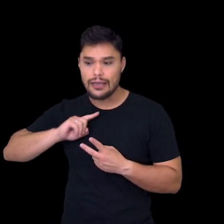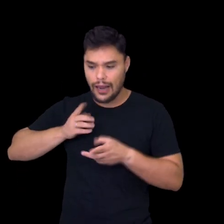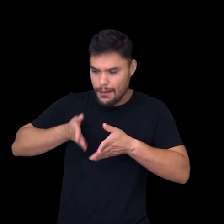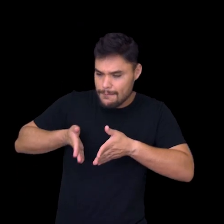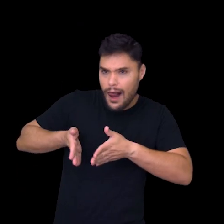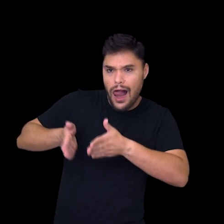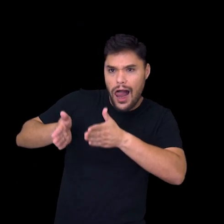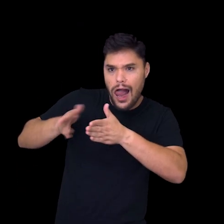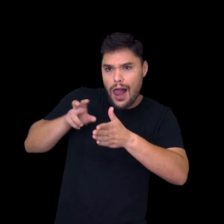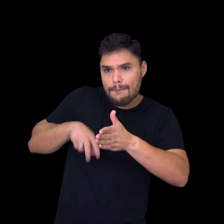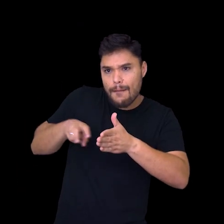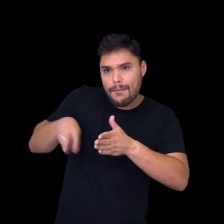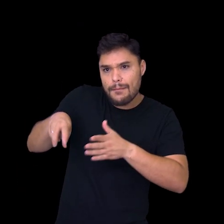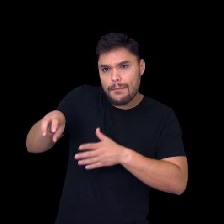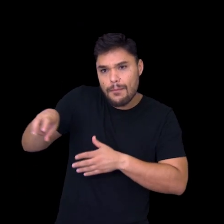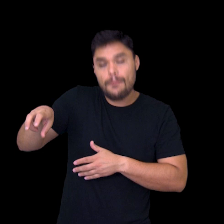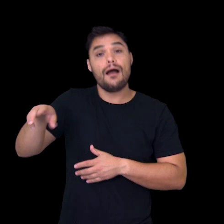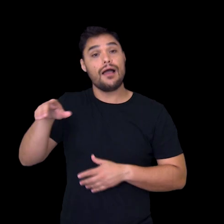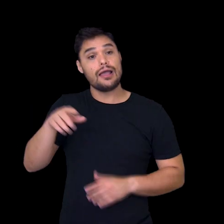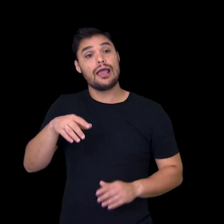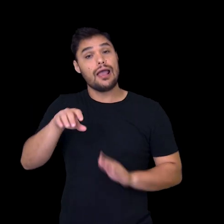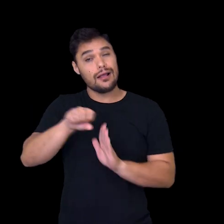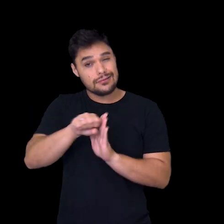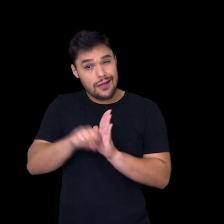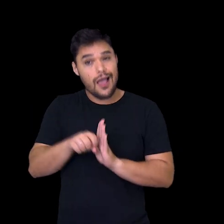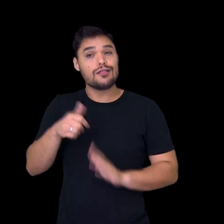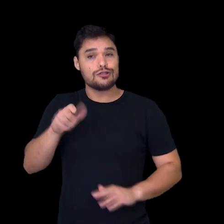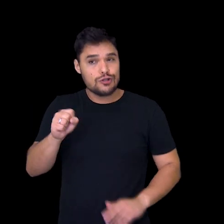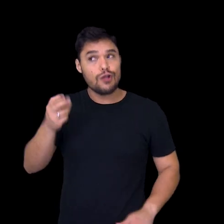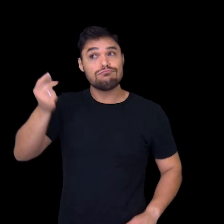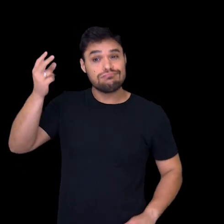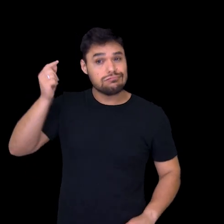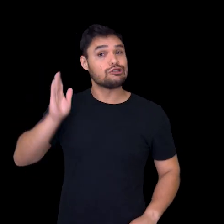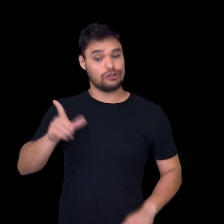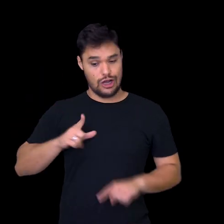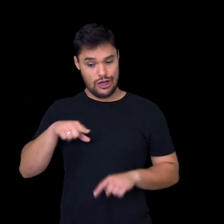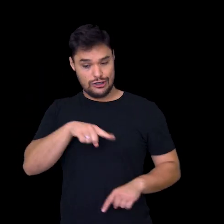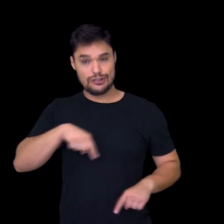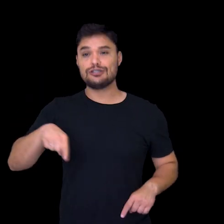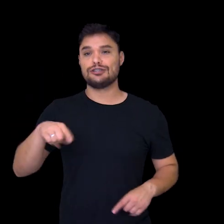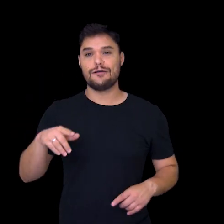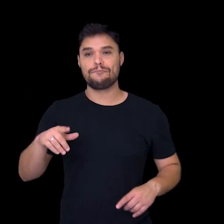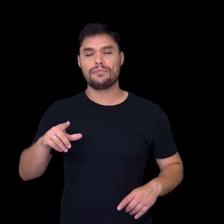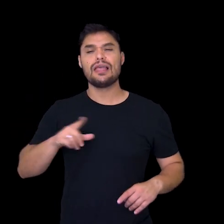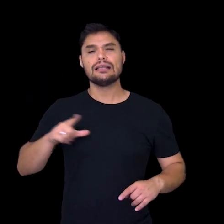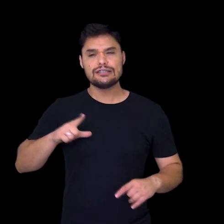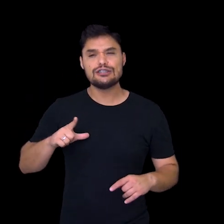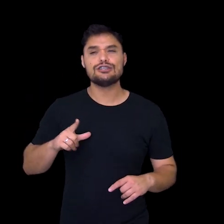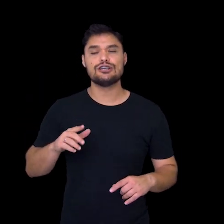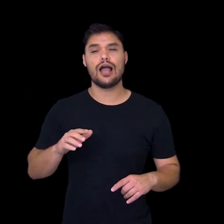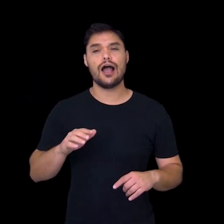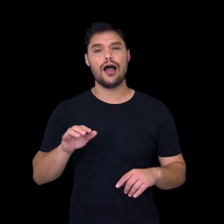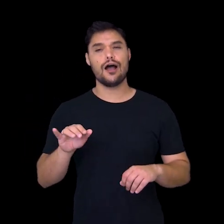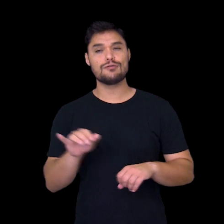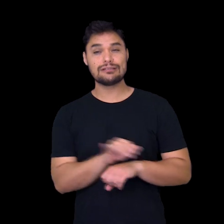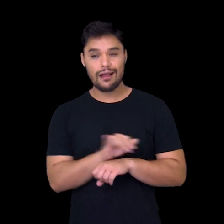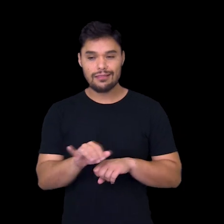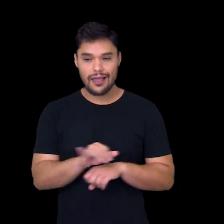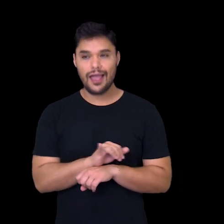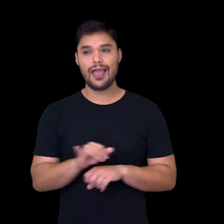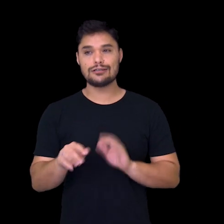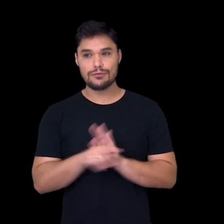Minas, há muitos caminhos também desde o século XVIII. Então é interessante, assim, há uma forma